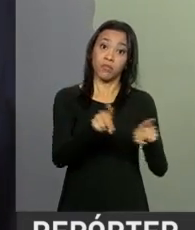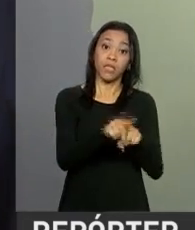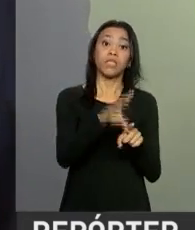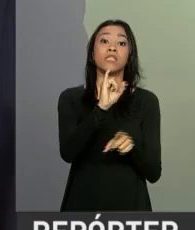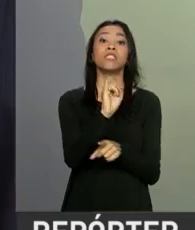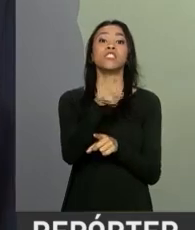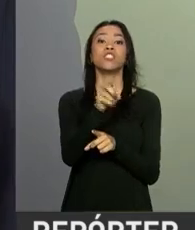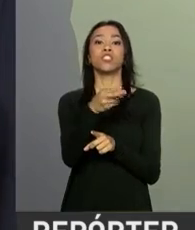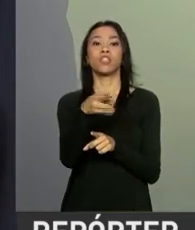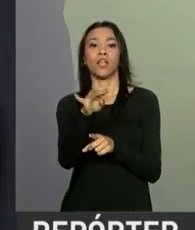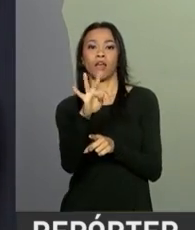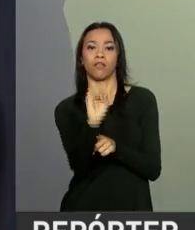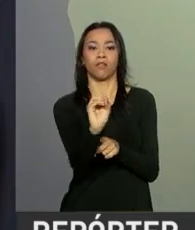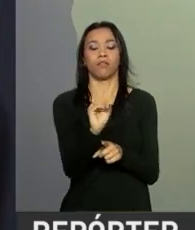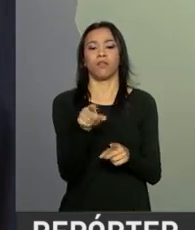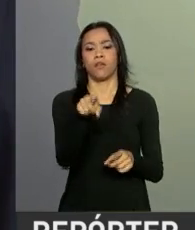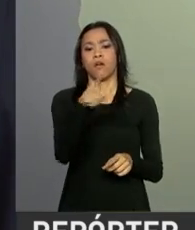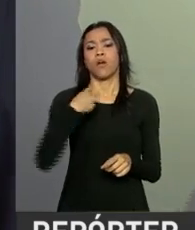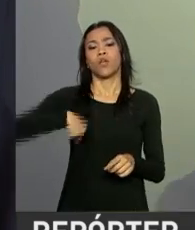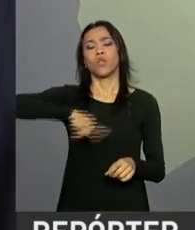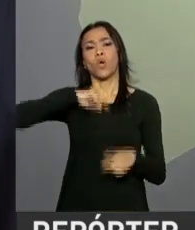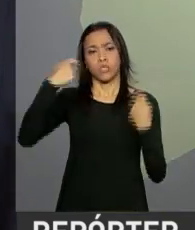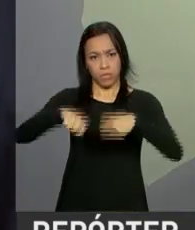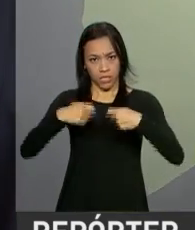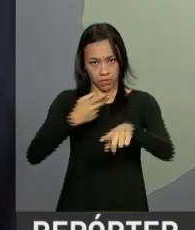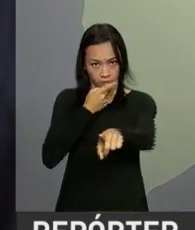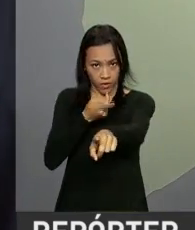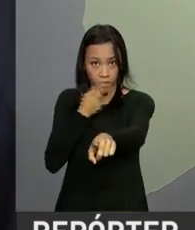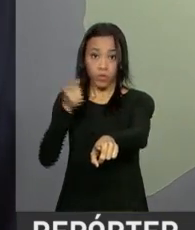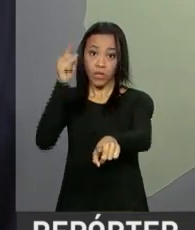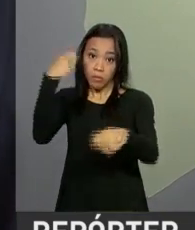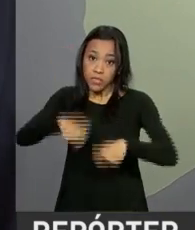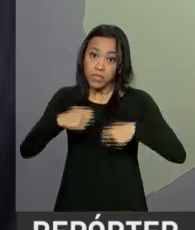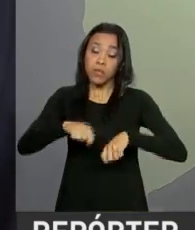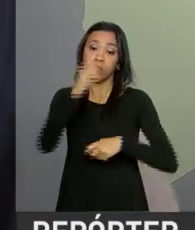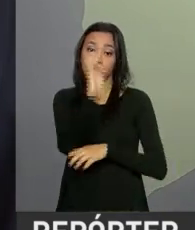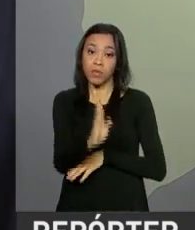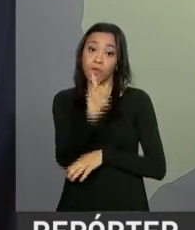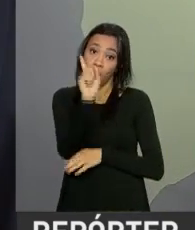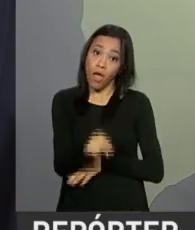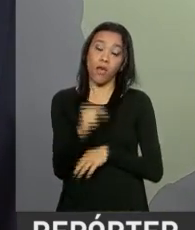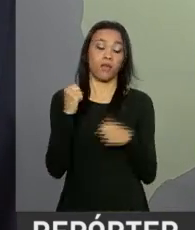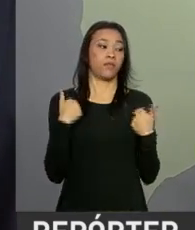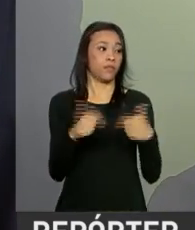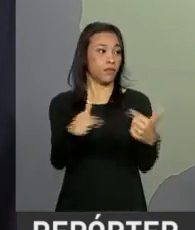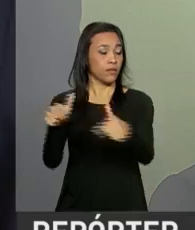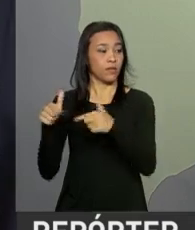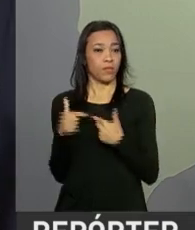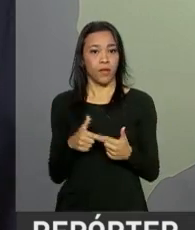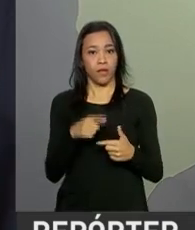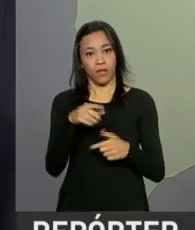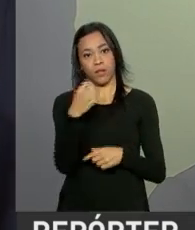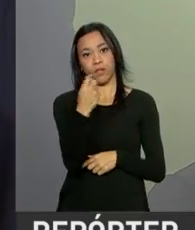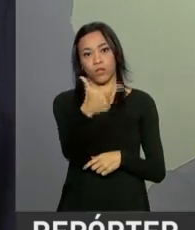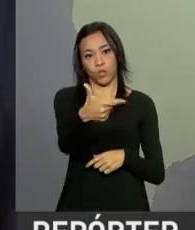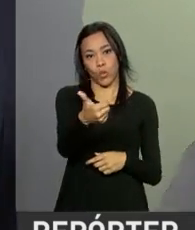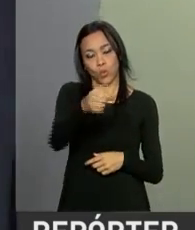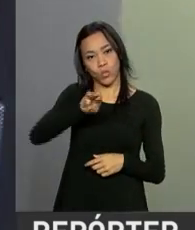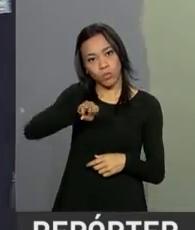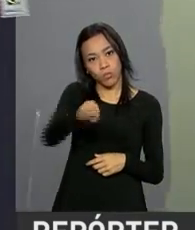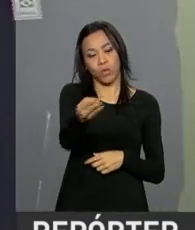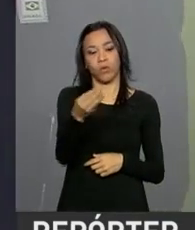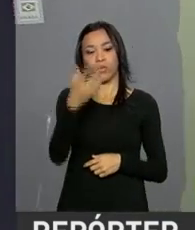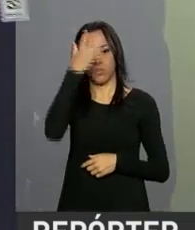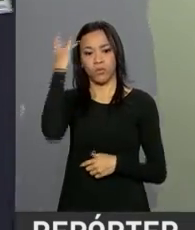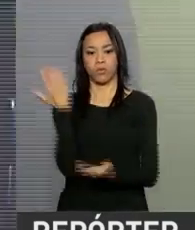país, porque o que nós mais precisamos é de emprego no país. São quase 12 milhões de desempregados. Hoje